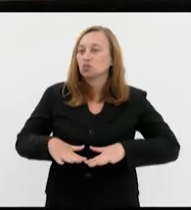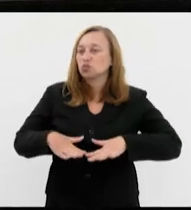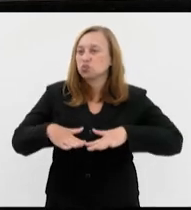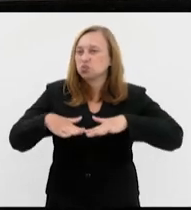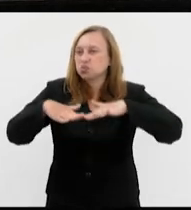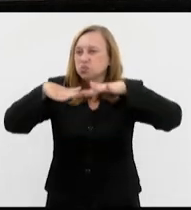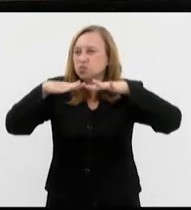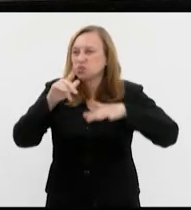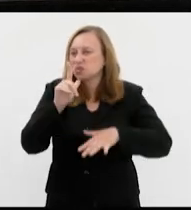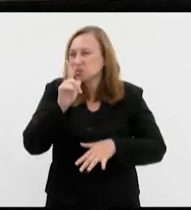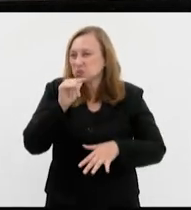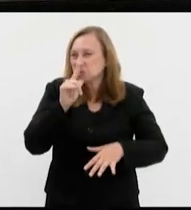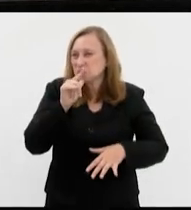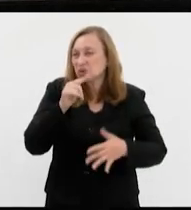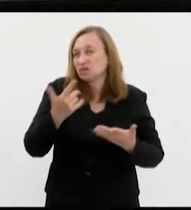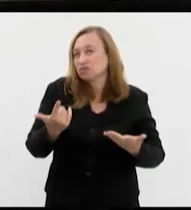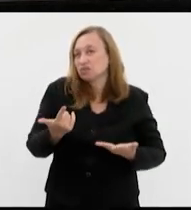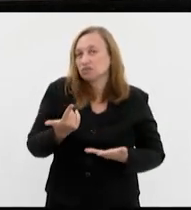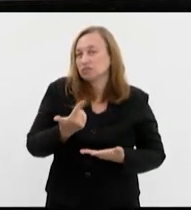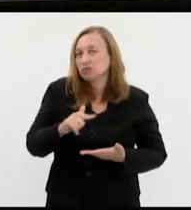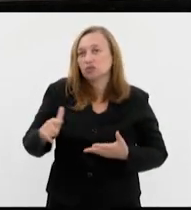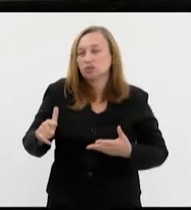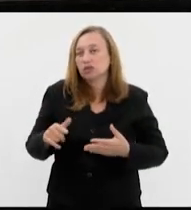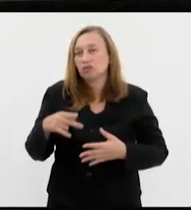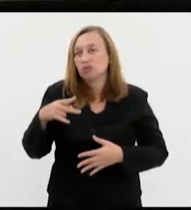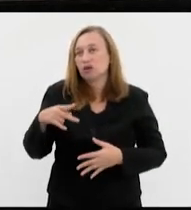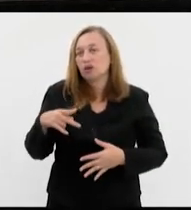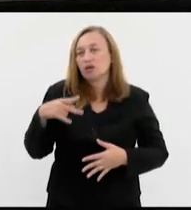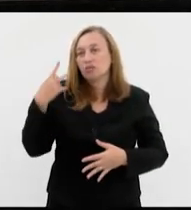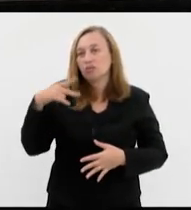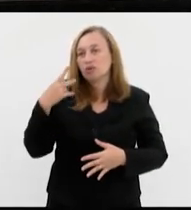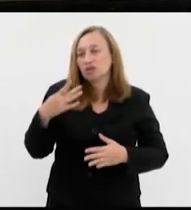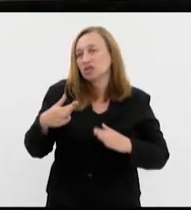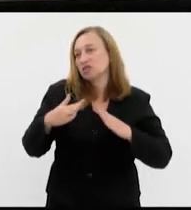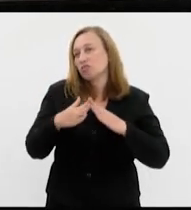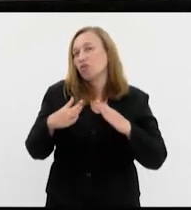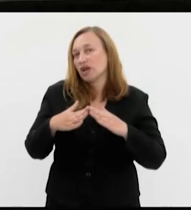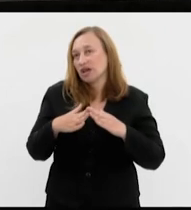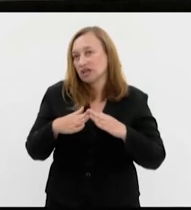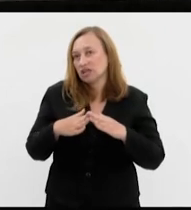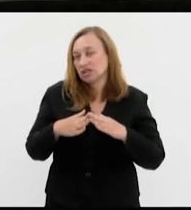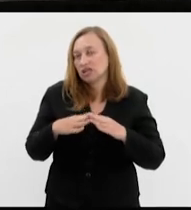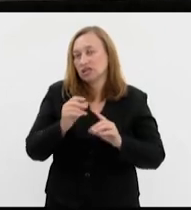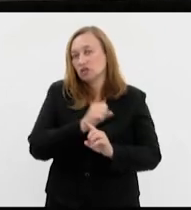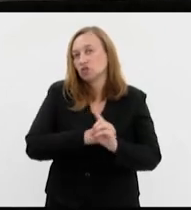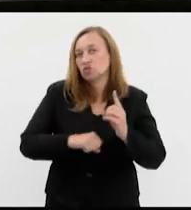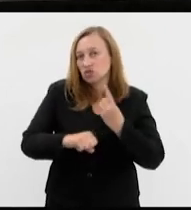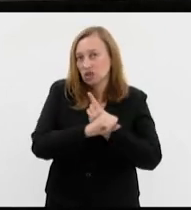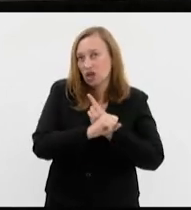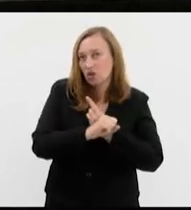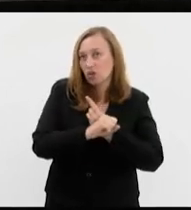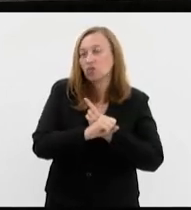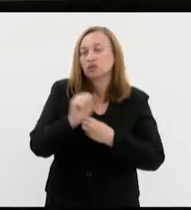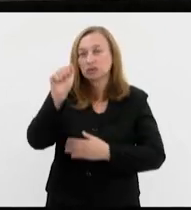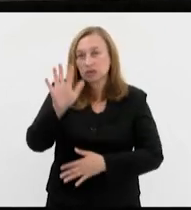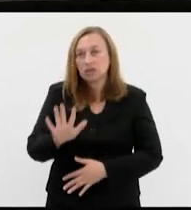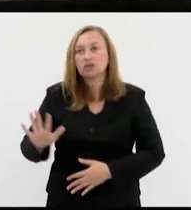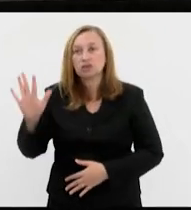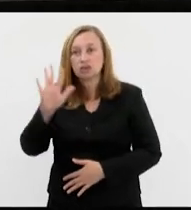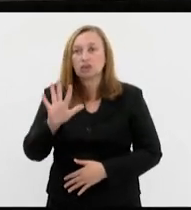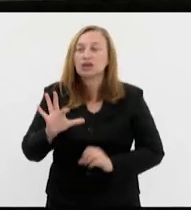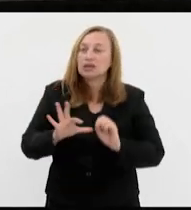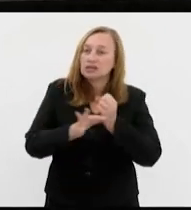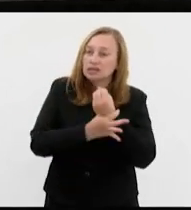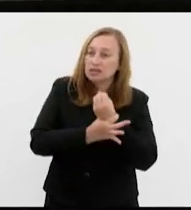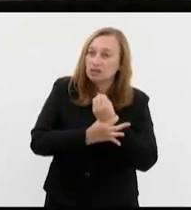Porque, por não ter uma política habitacional a nível social, né, a nível nacional, que garanta